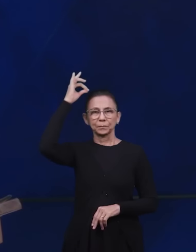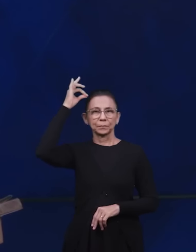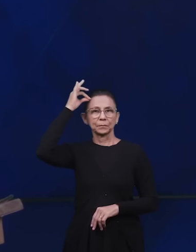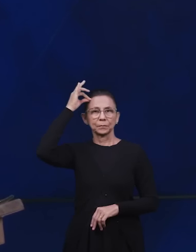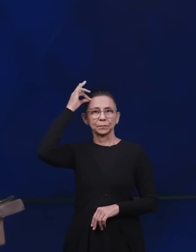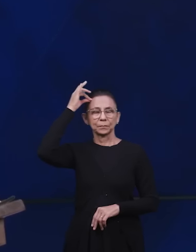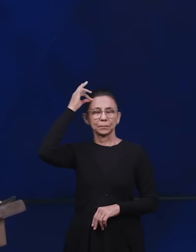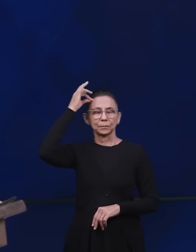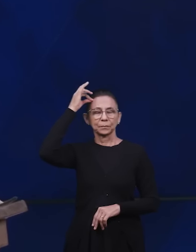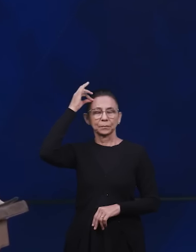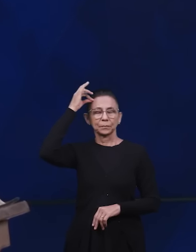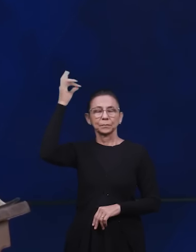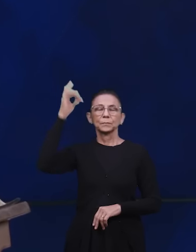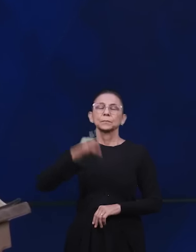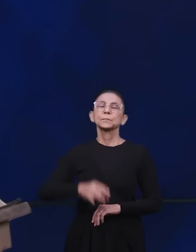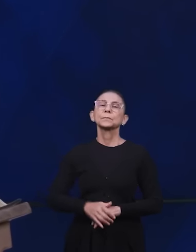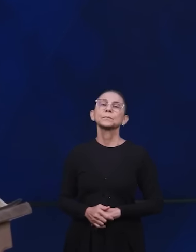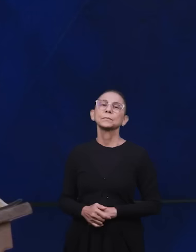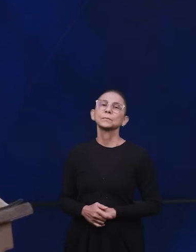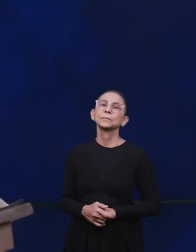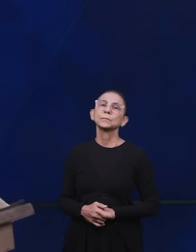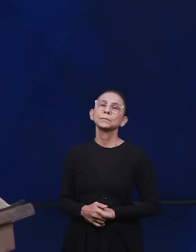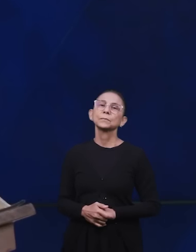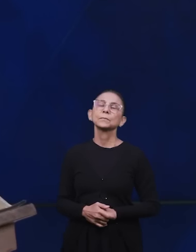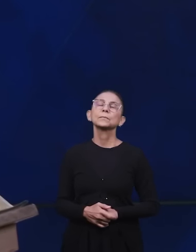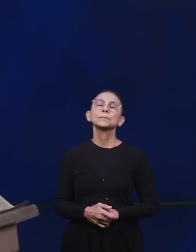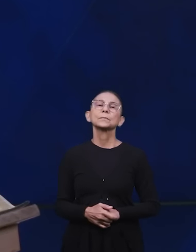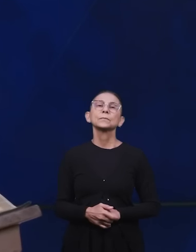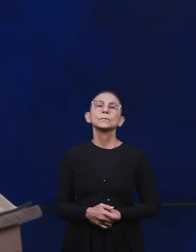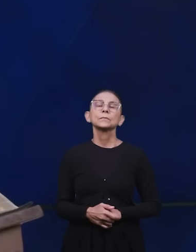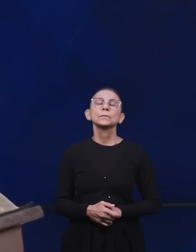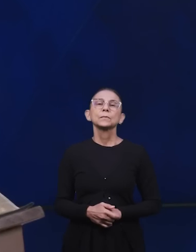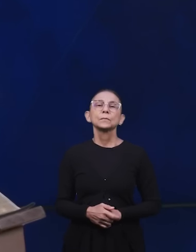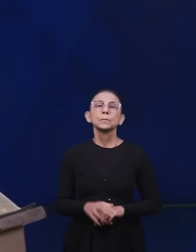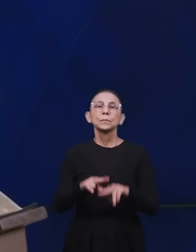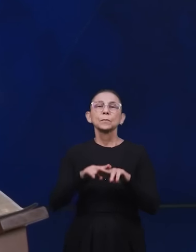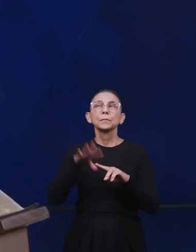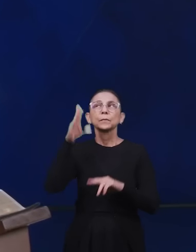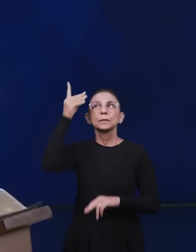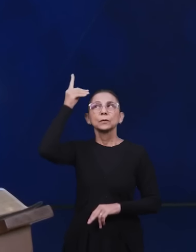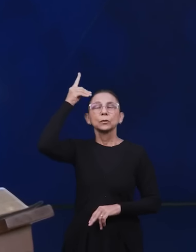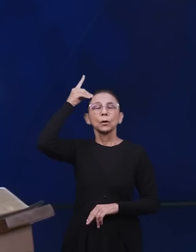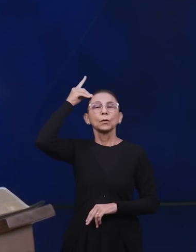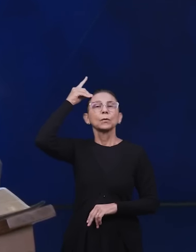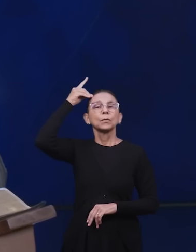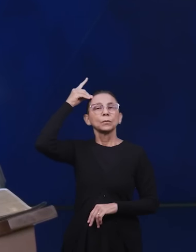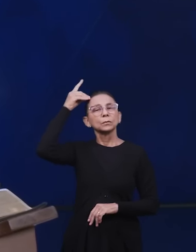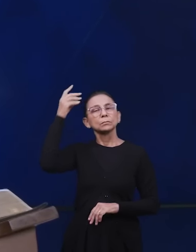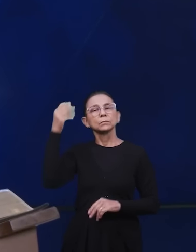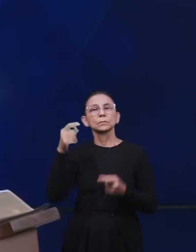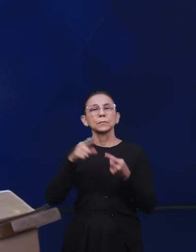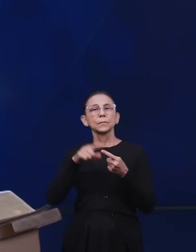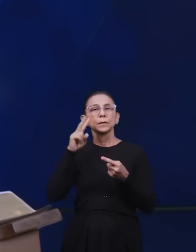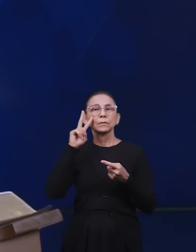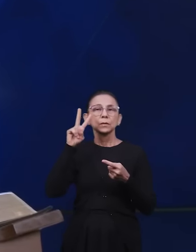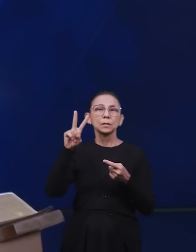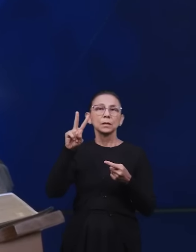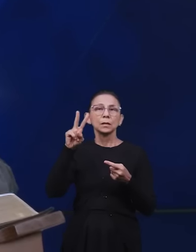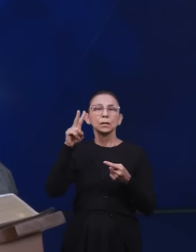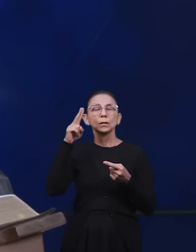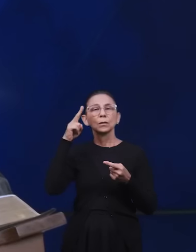Santo. E o Espírito do Senhor, Ele fala através de dons